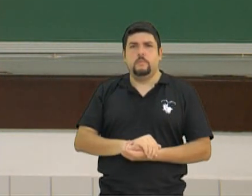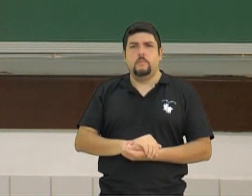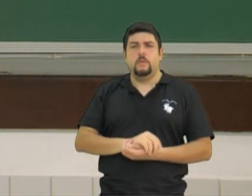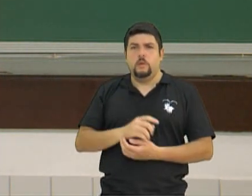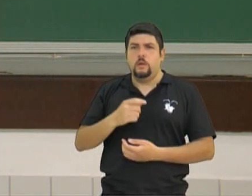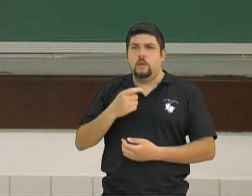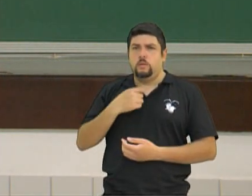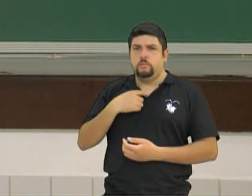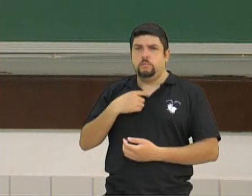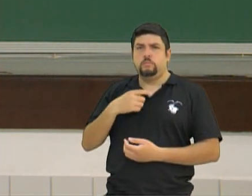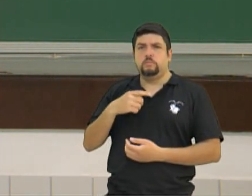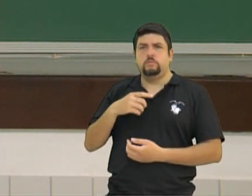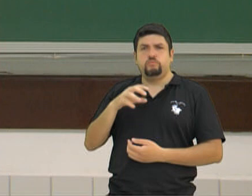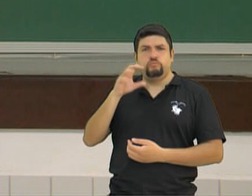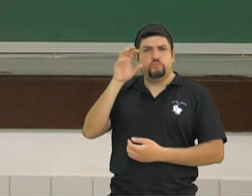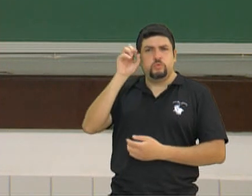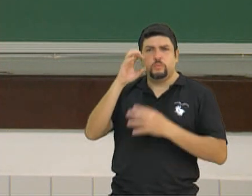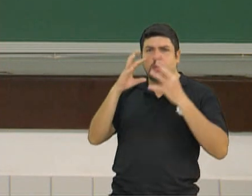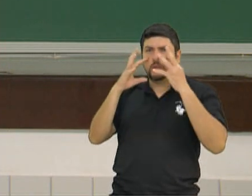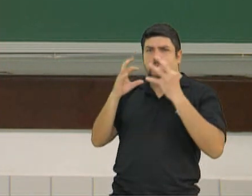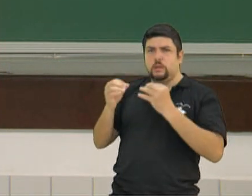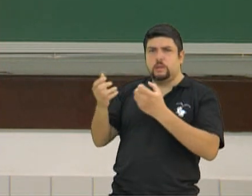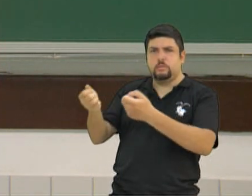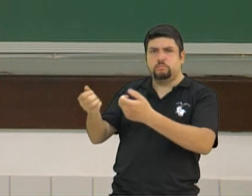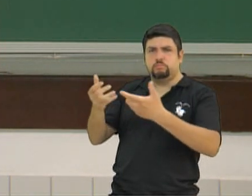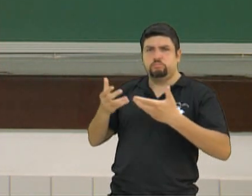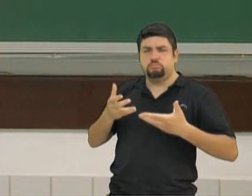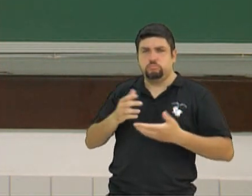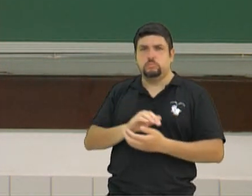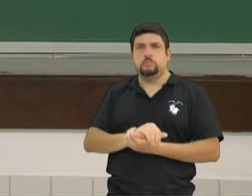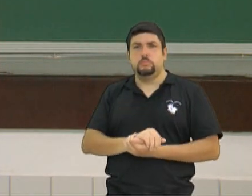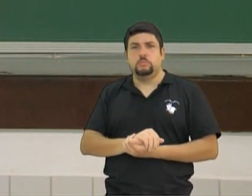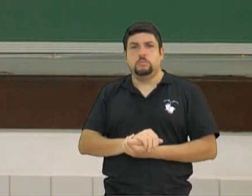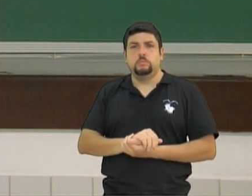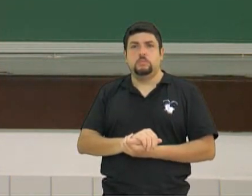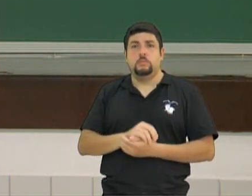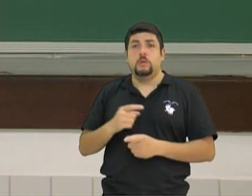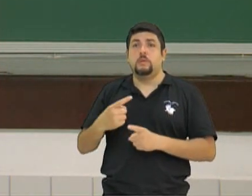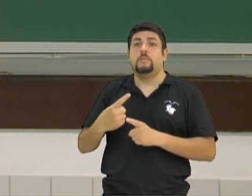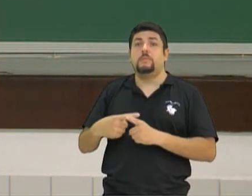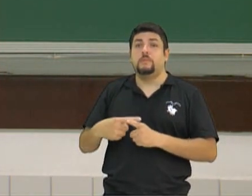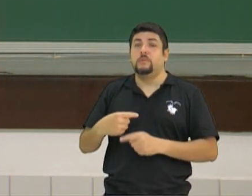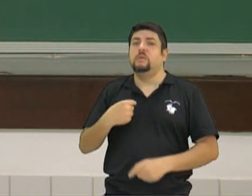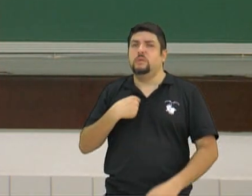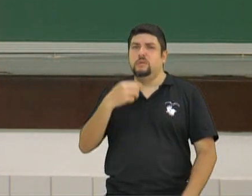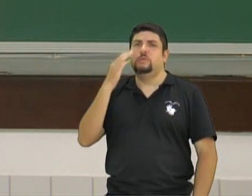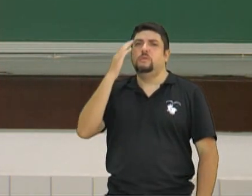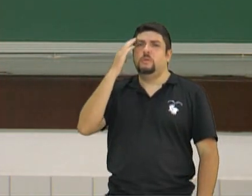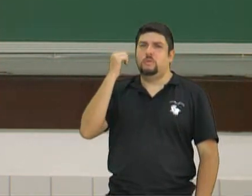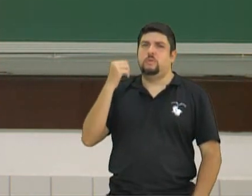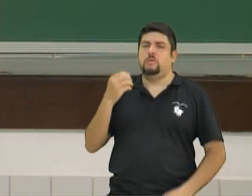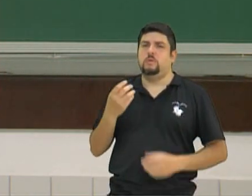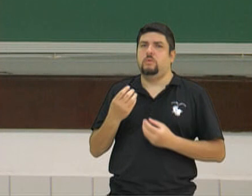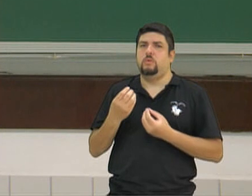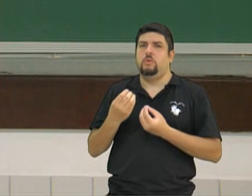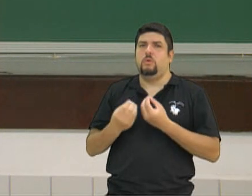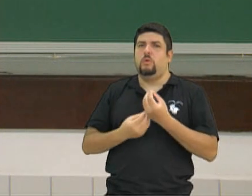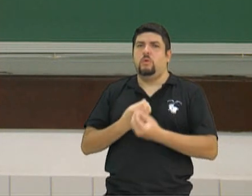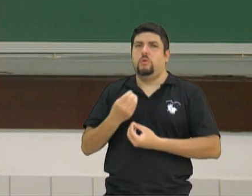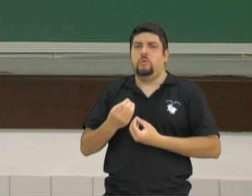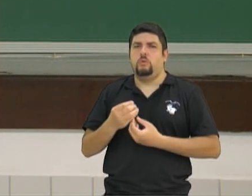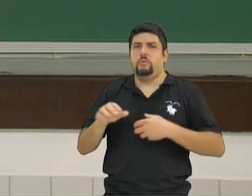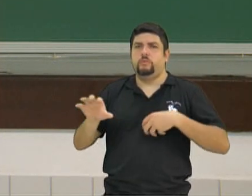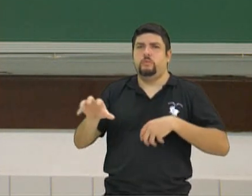ela. Eu a escutaria. 'Cause I know how it hurts. Porque eu sei como que dói when you lose the one